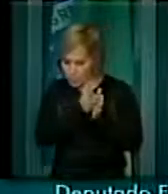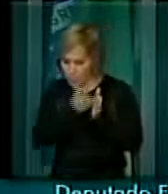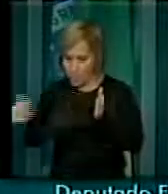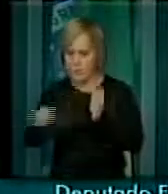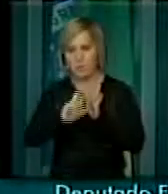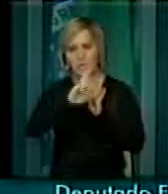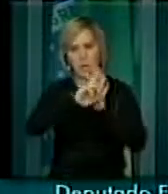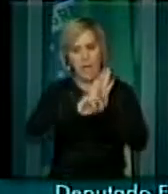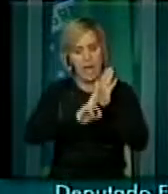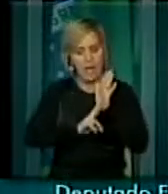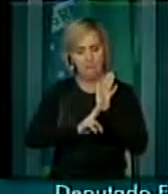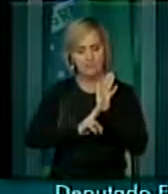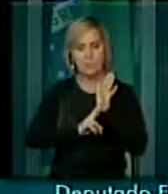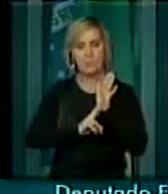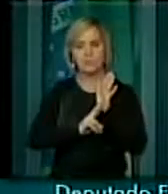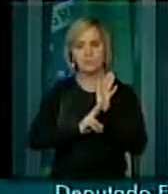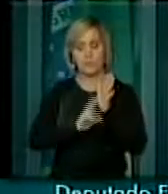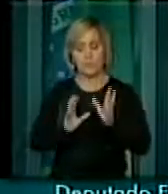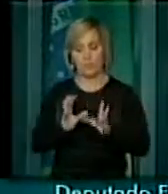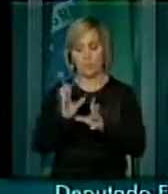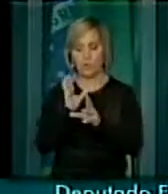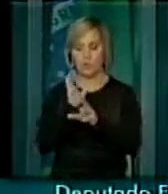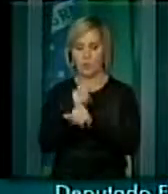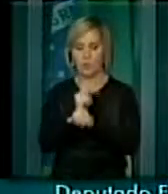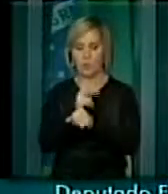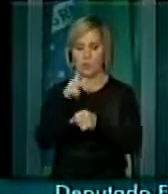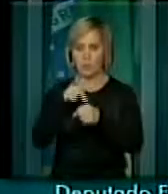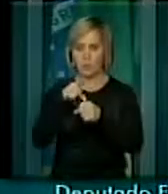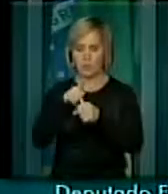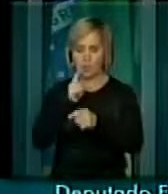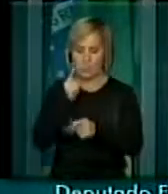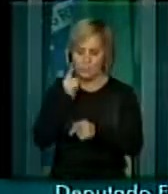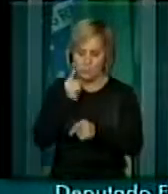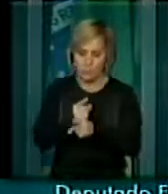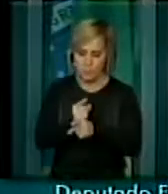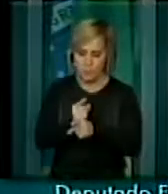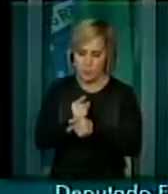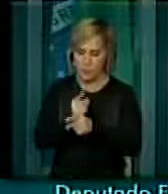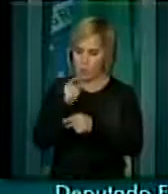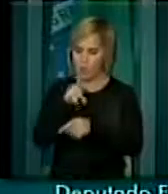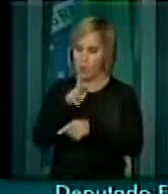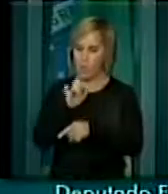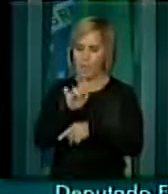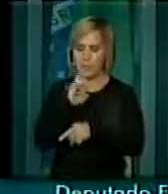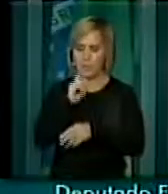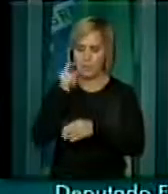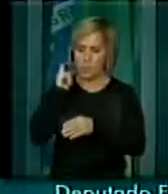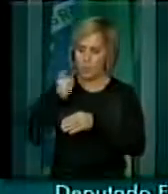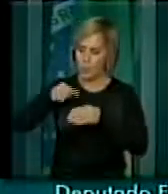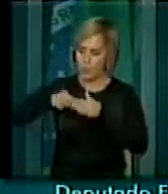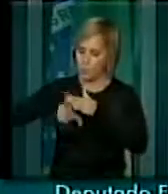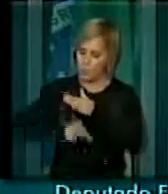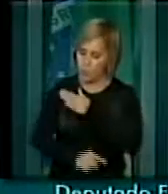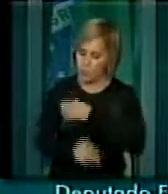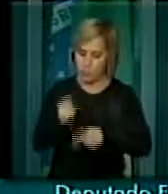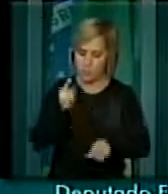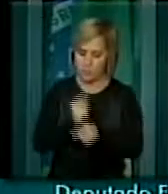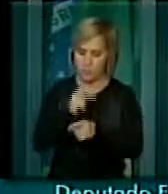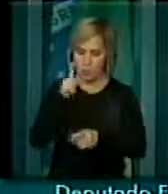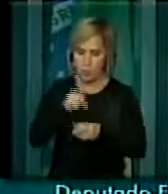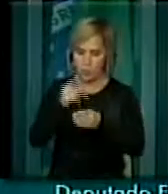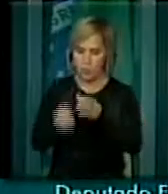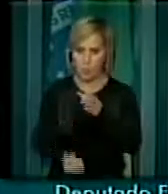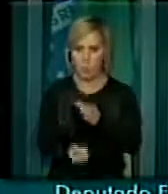que este petróleo que seja extraído dessas águas ultra profundas se transforme em